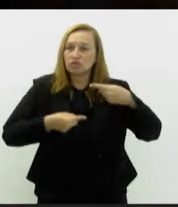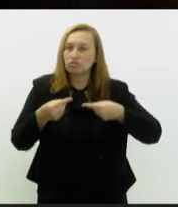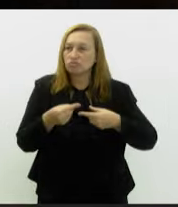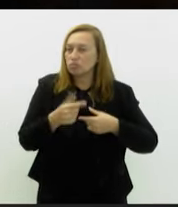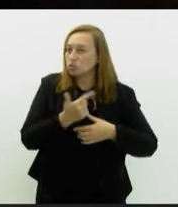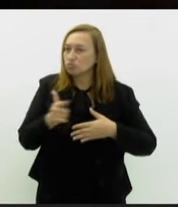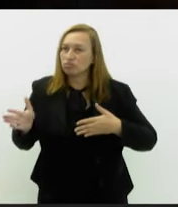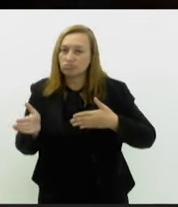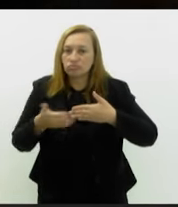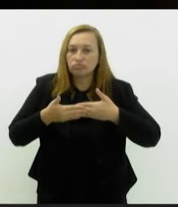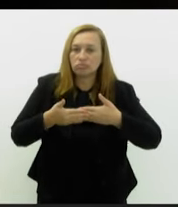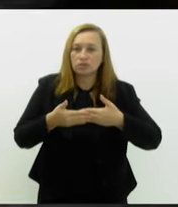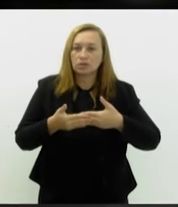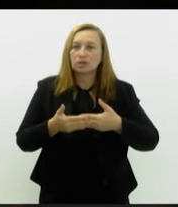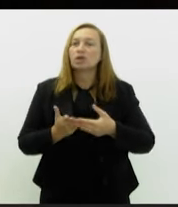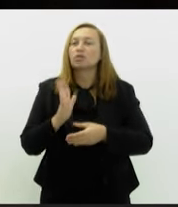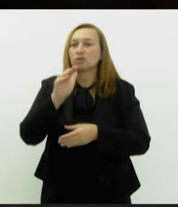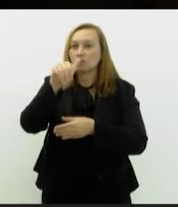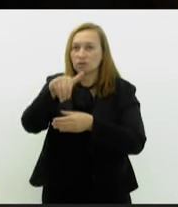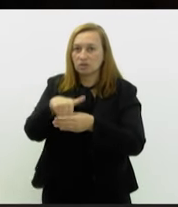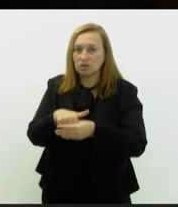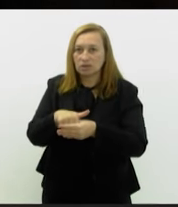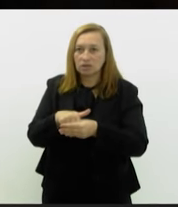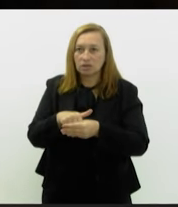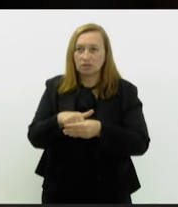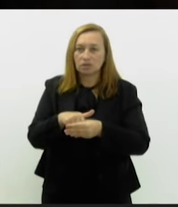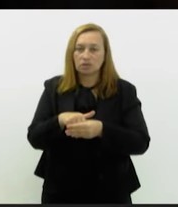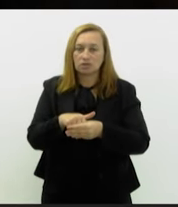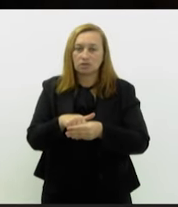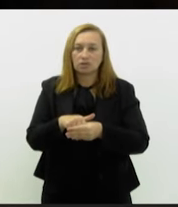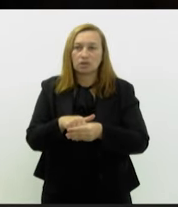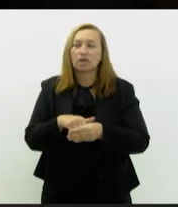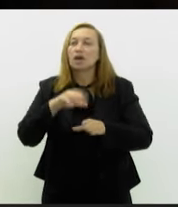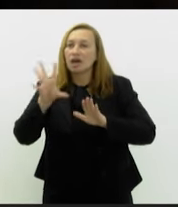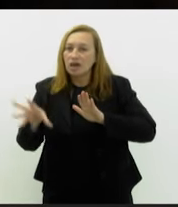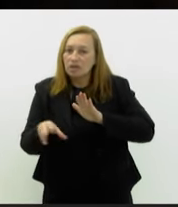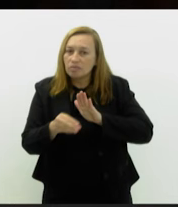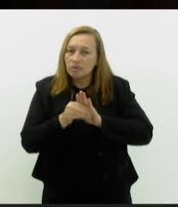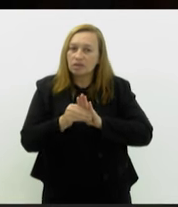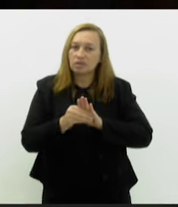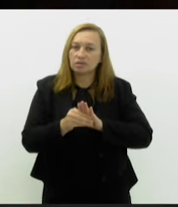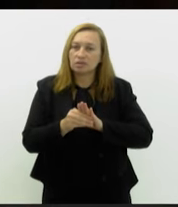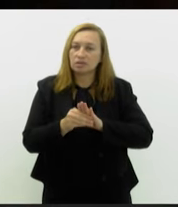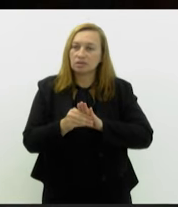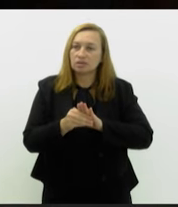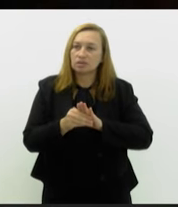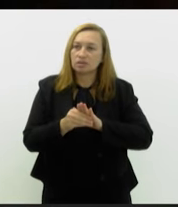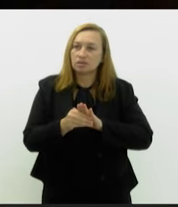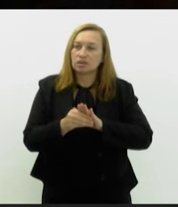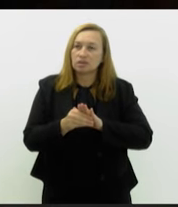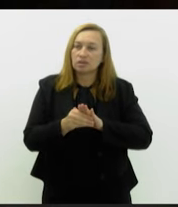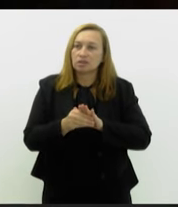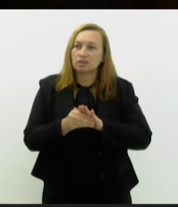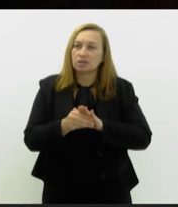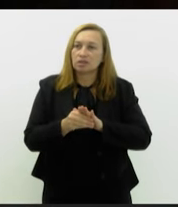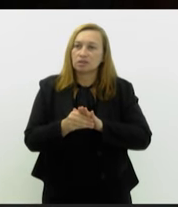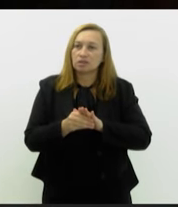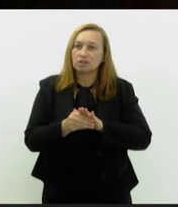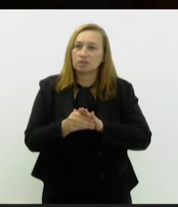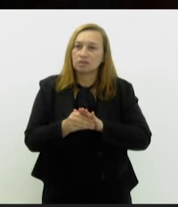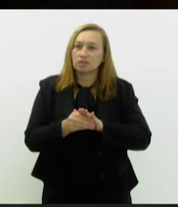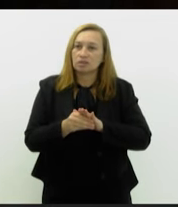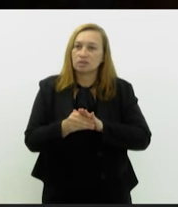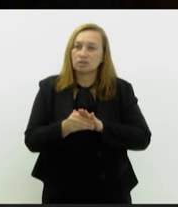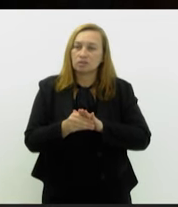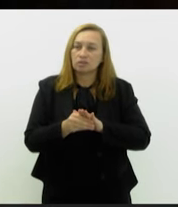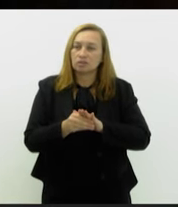não havendo quem queira discutir, encerrada a discussão. Em votação, a emenda... Em votação, as emendas